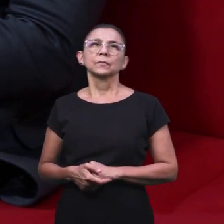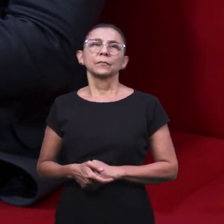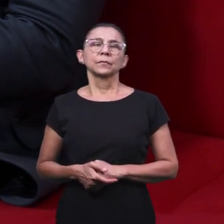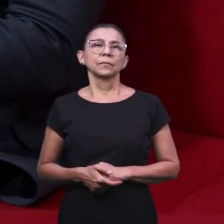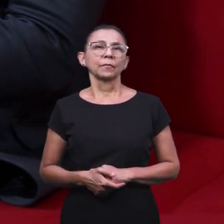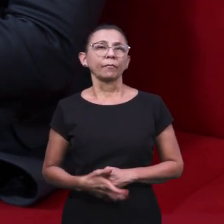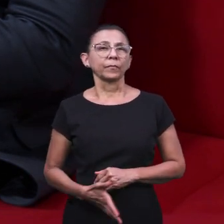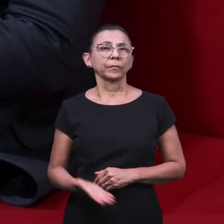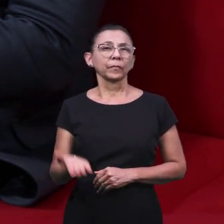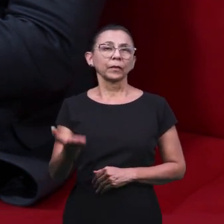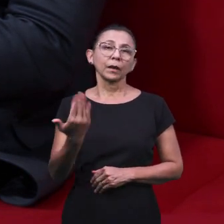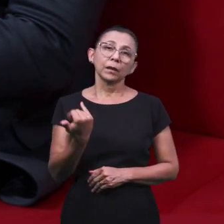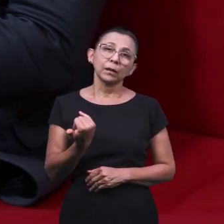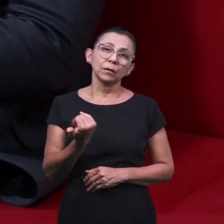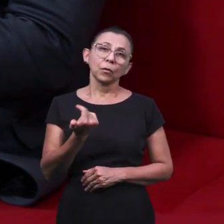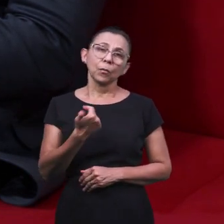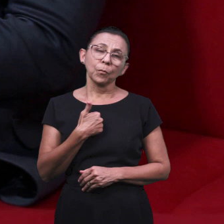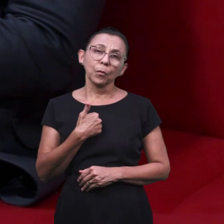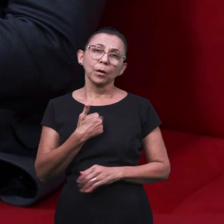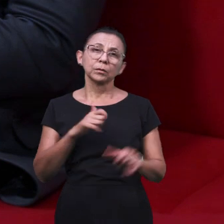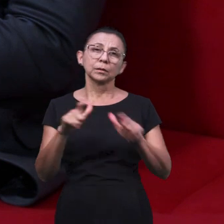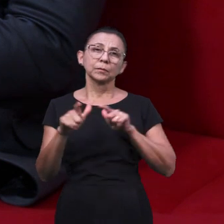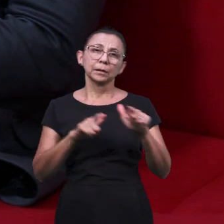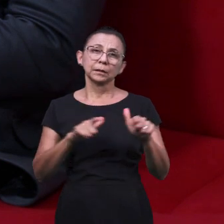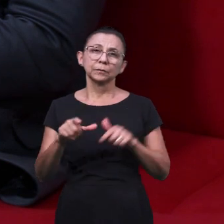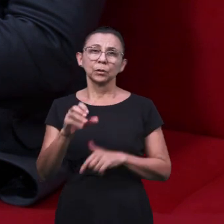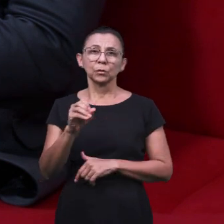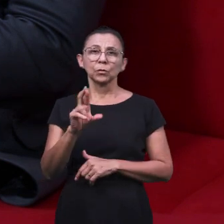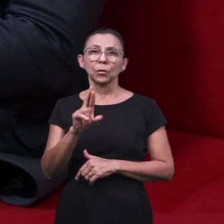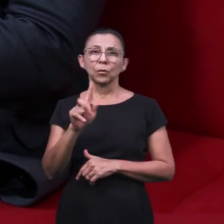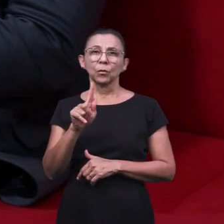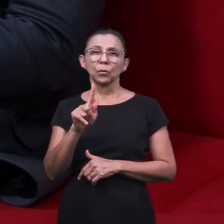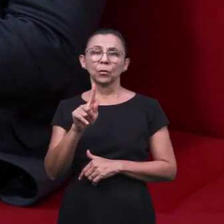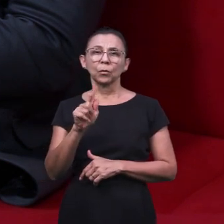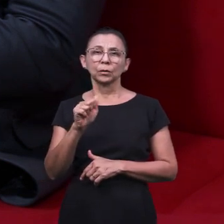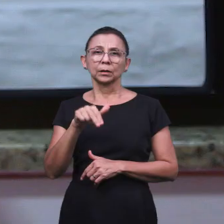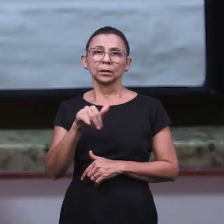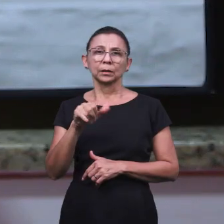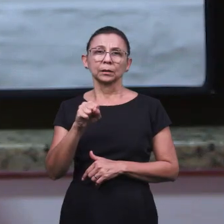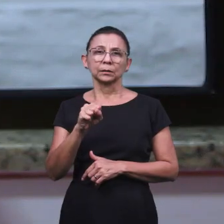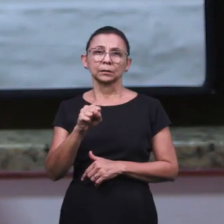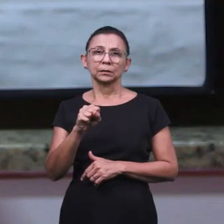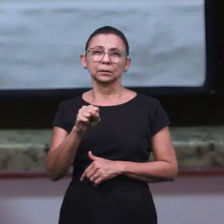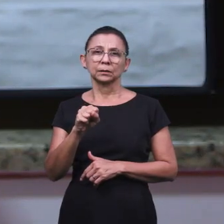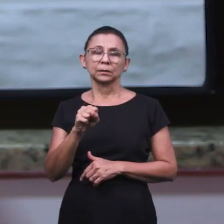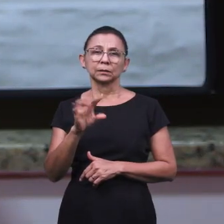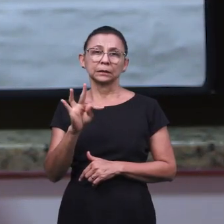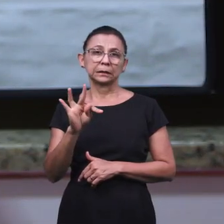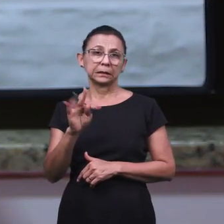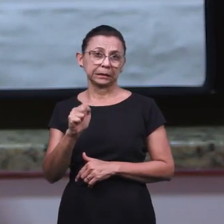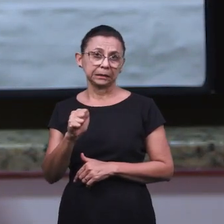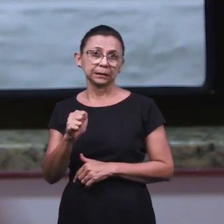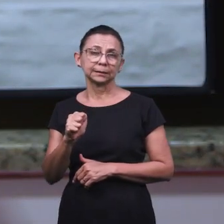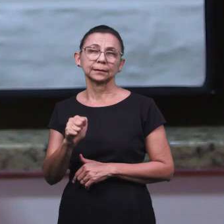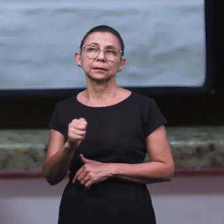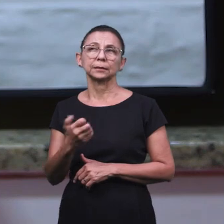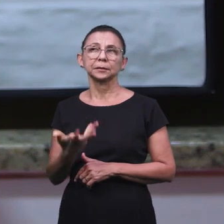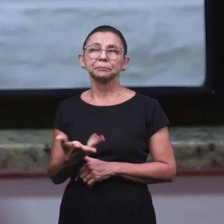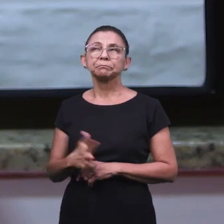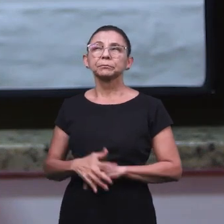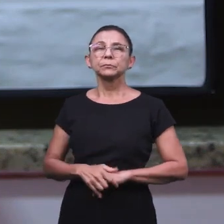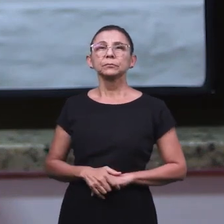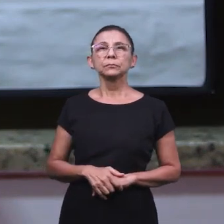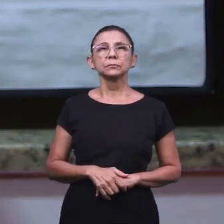vim organista, então criei, quando eu voltei dos Estados Unidos, junto com algumas outras pessoas,